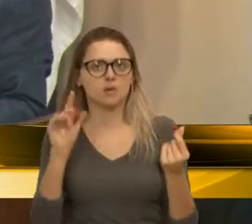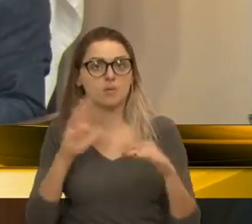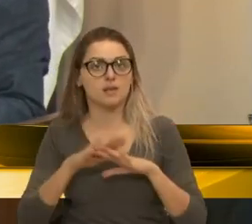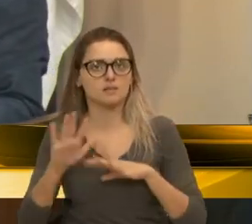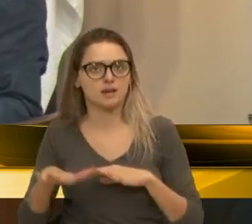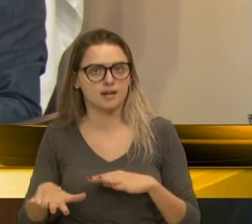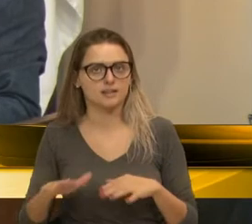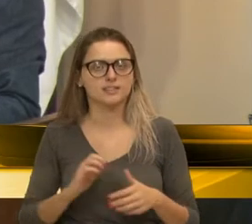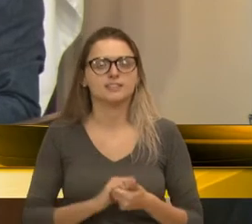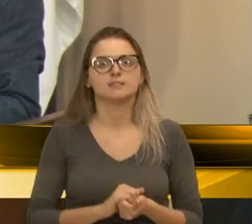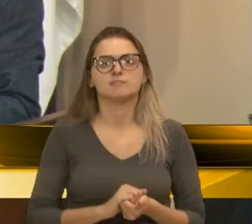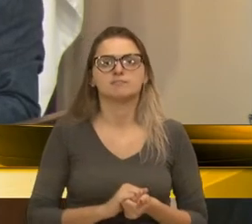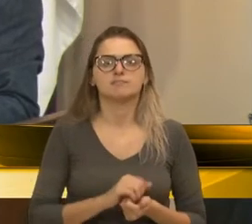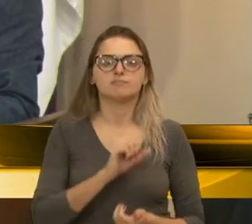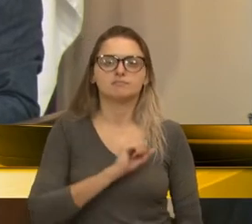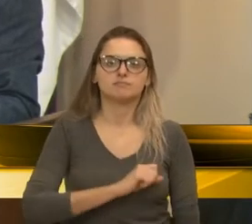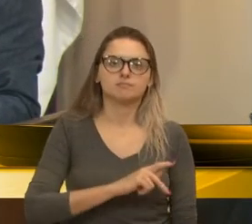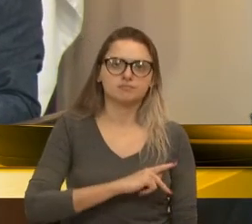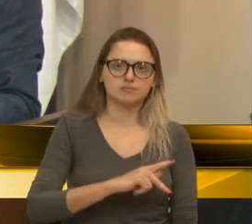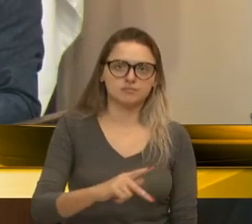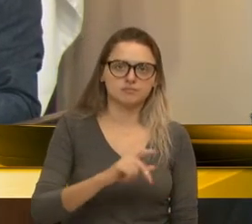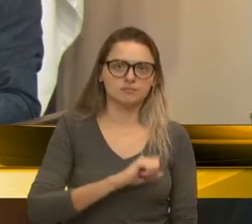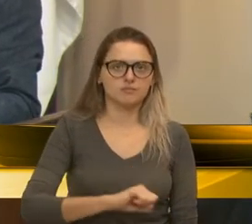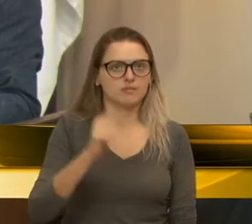senhores vereadores,